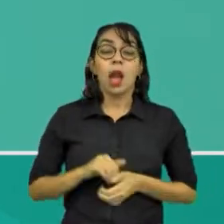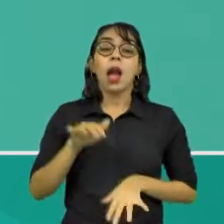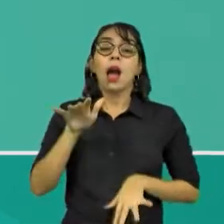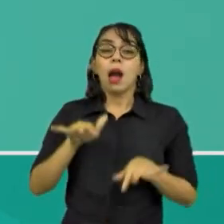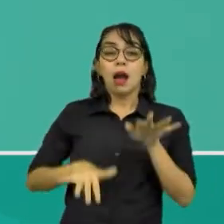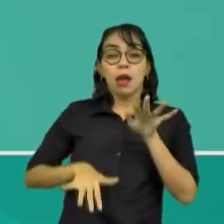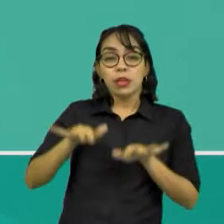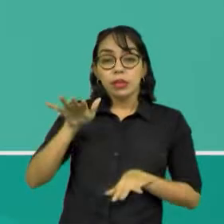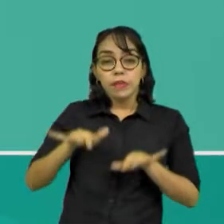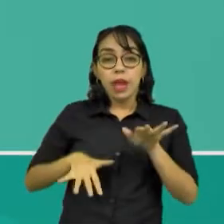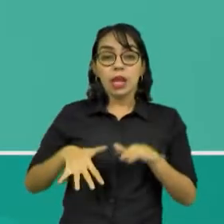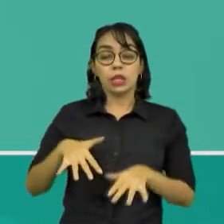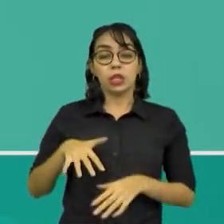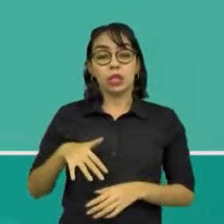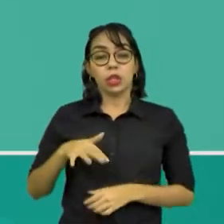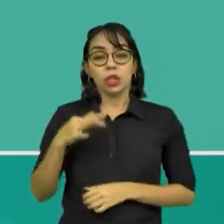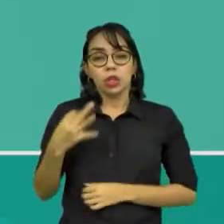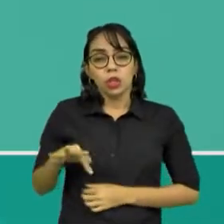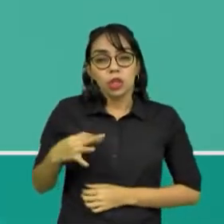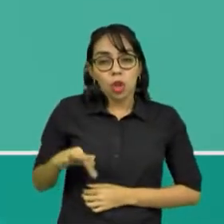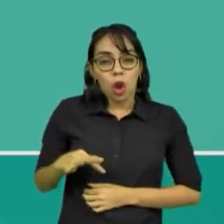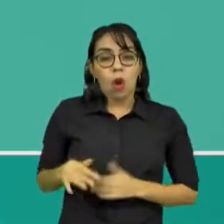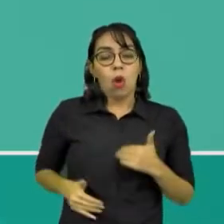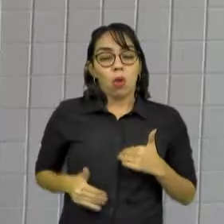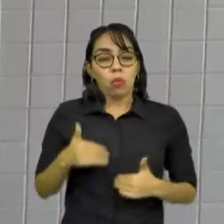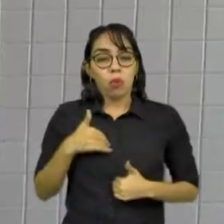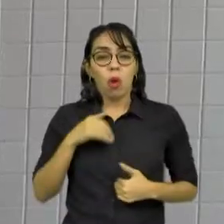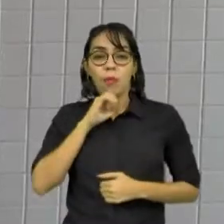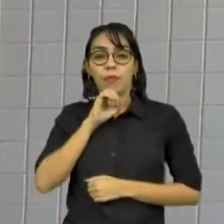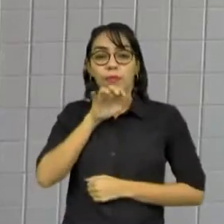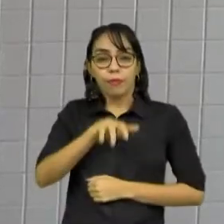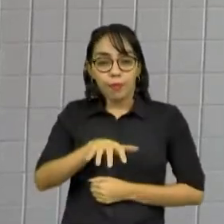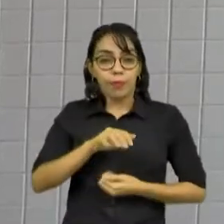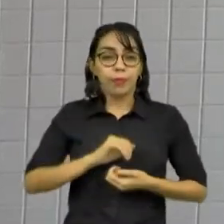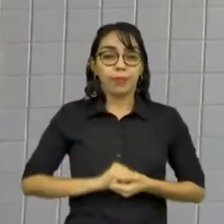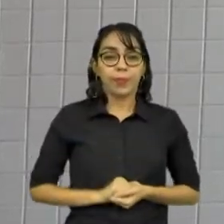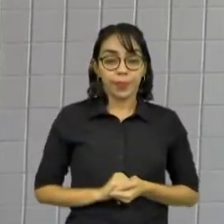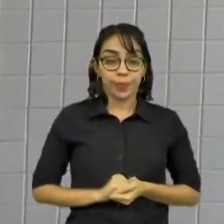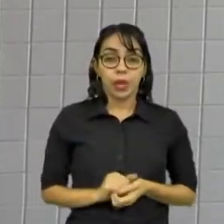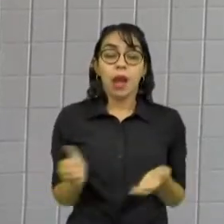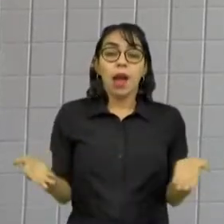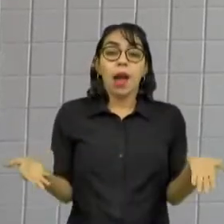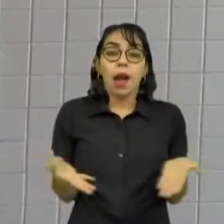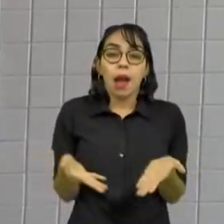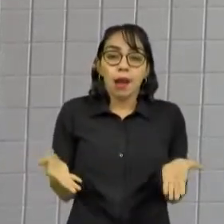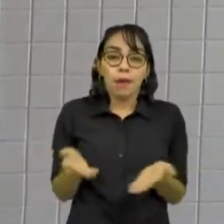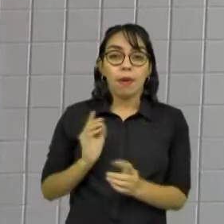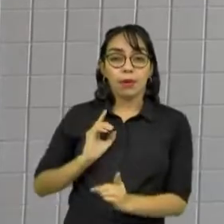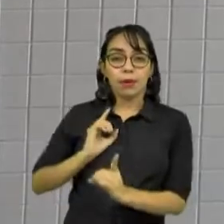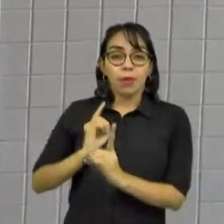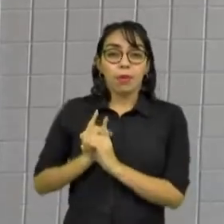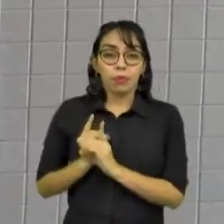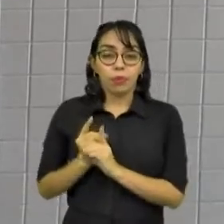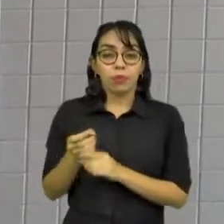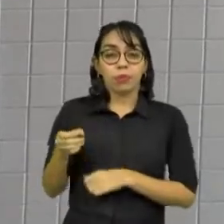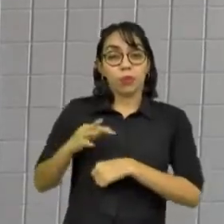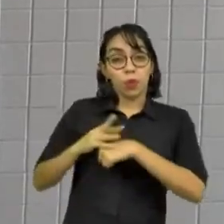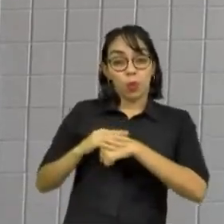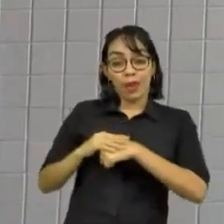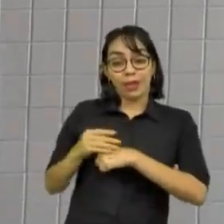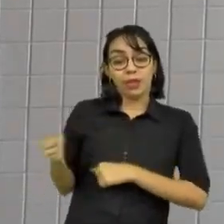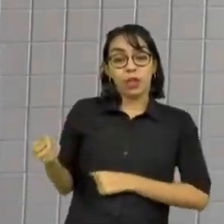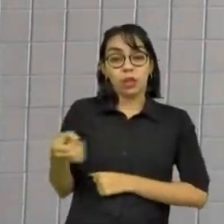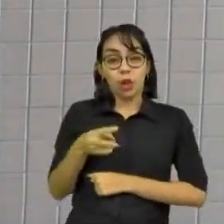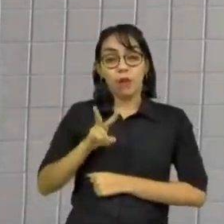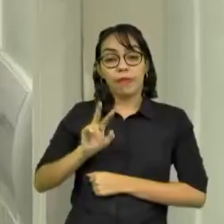dor abdominal acentuada e vômitos. Recentemente foi descoberta uma nova doença no mundo, a varíola